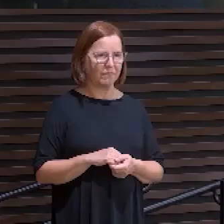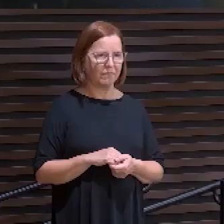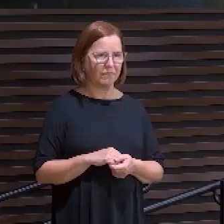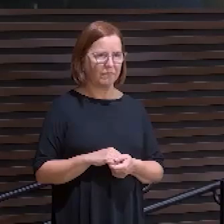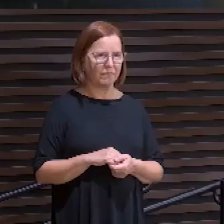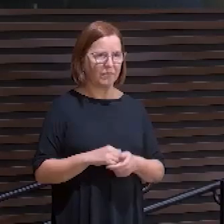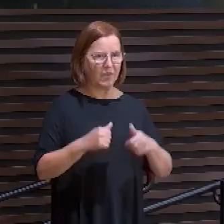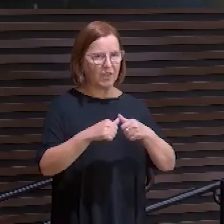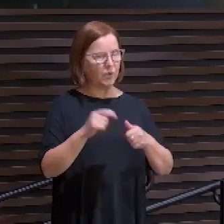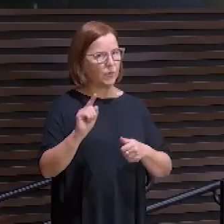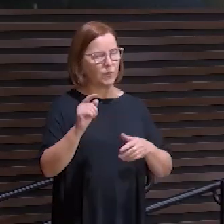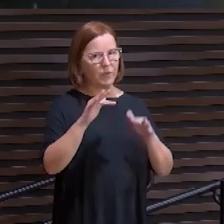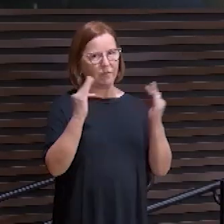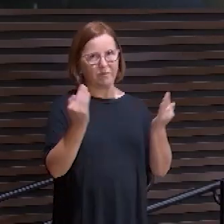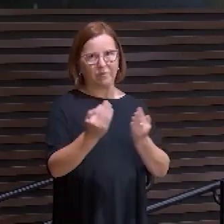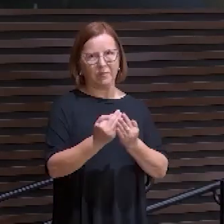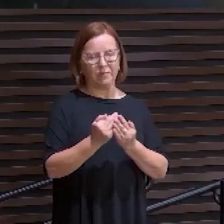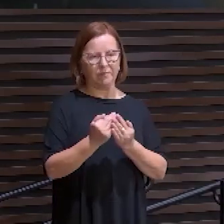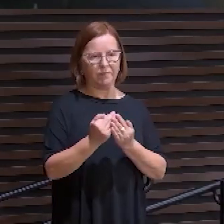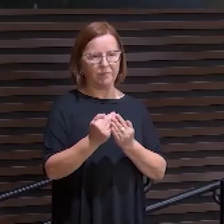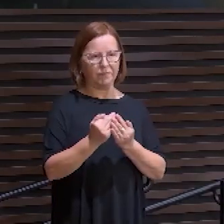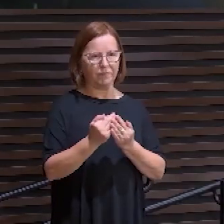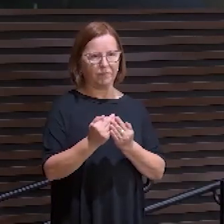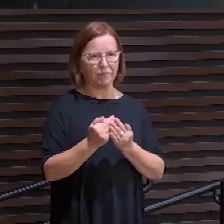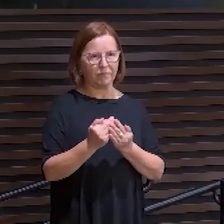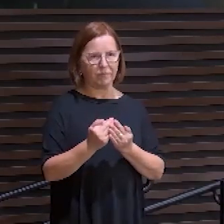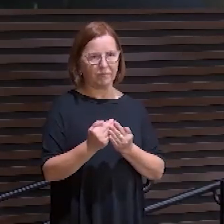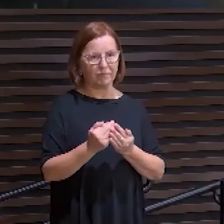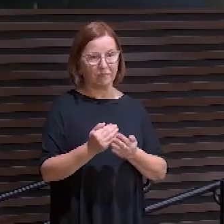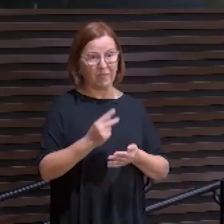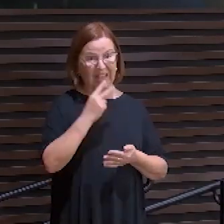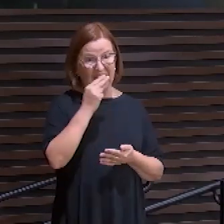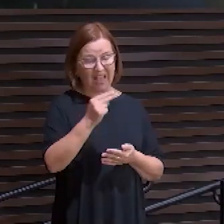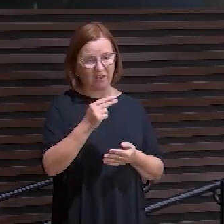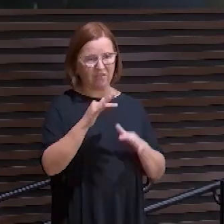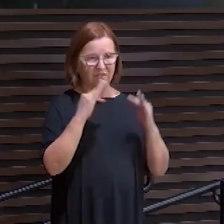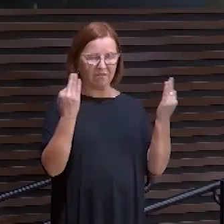Isso não é família. Creio que a família